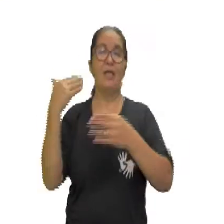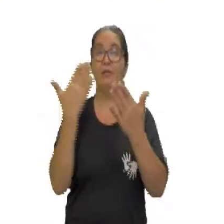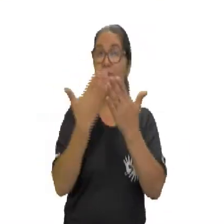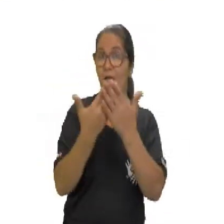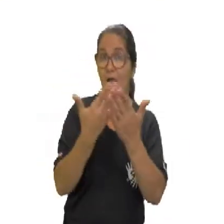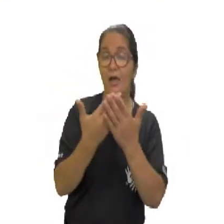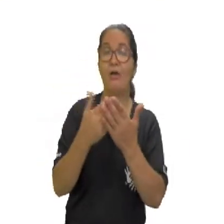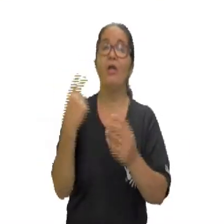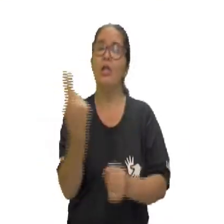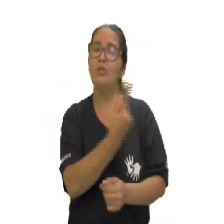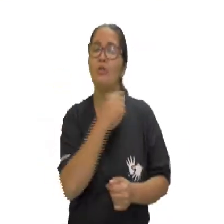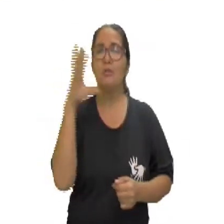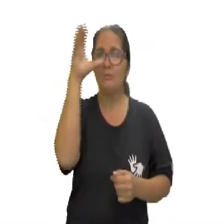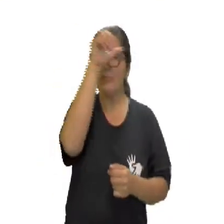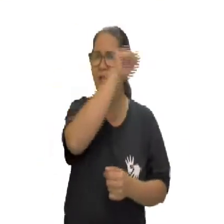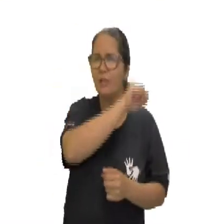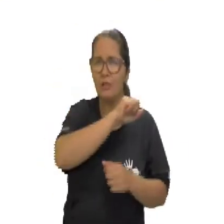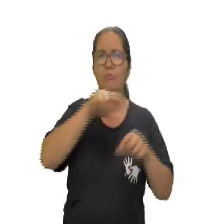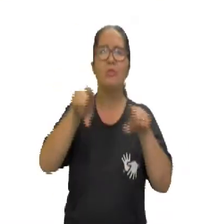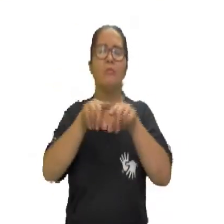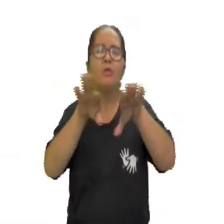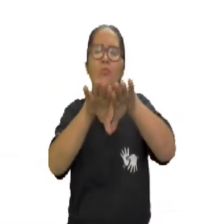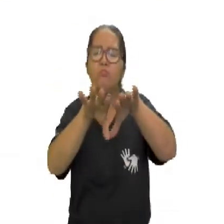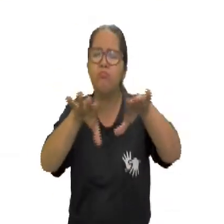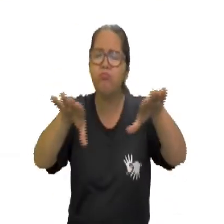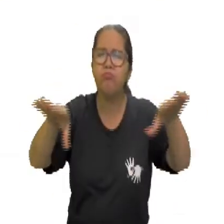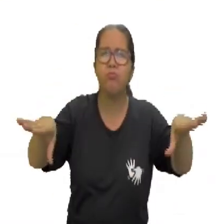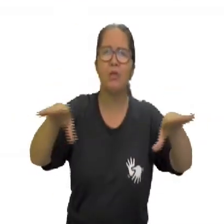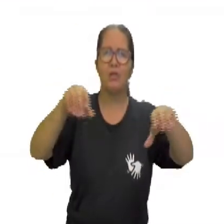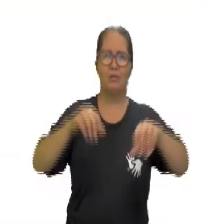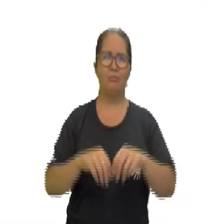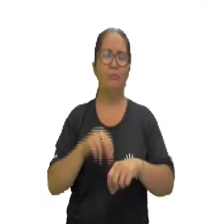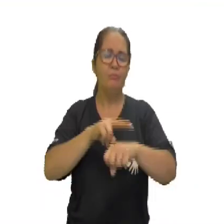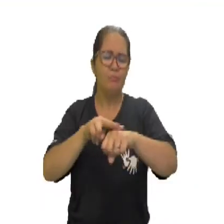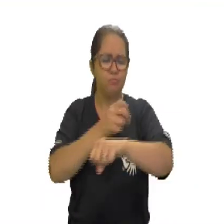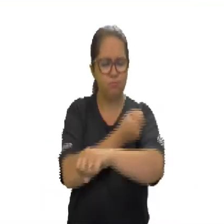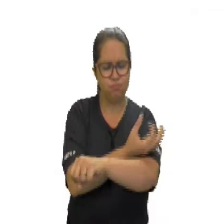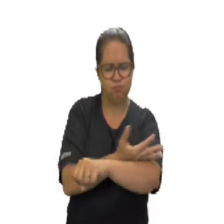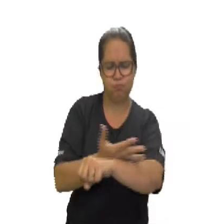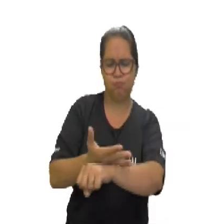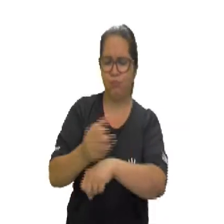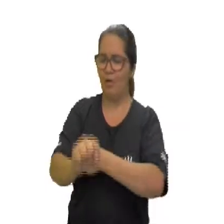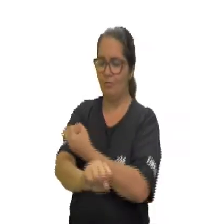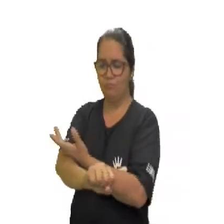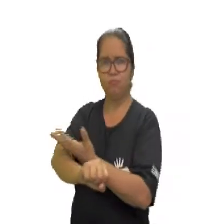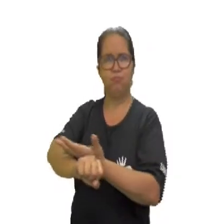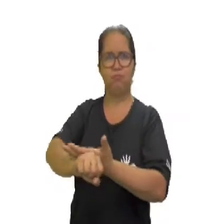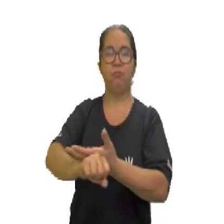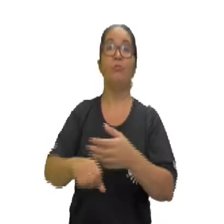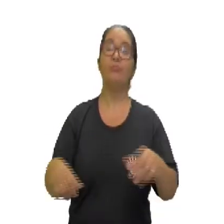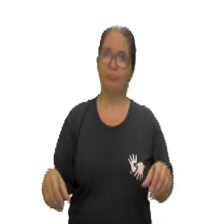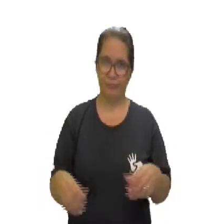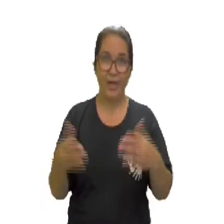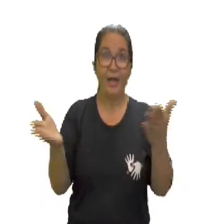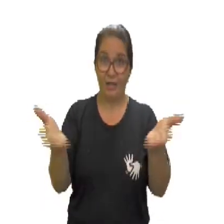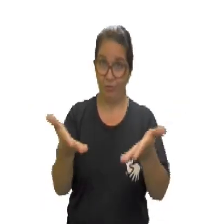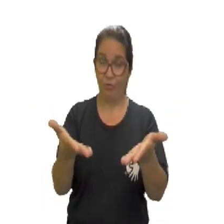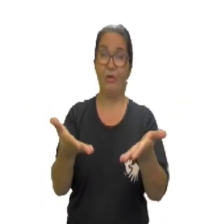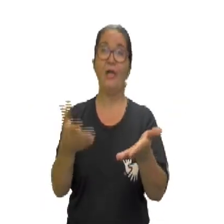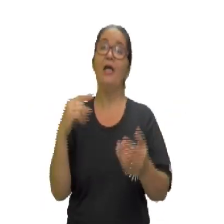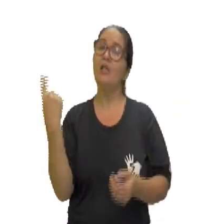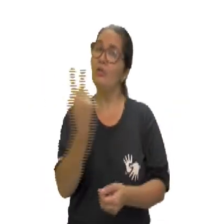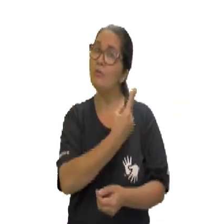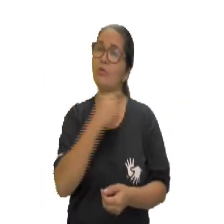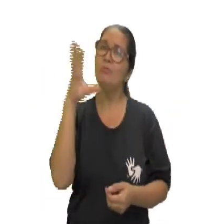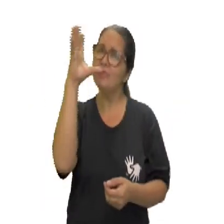gente vai falar um pouquinho sobre o cerrado. O cerrado é muito importante na formação do Brasil, porque ele é